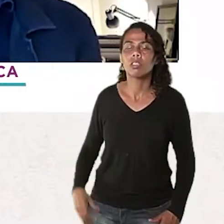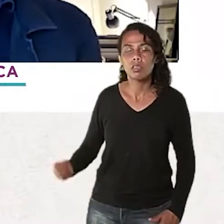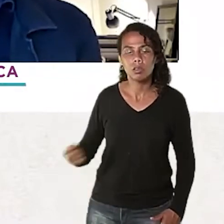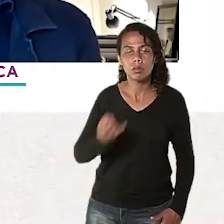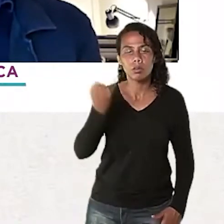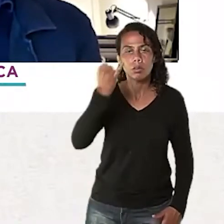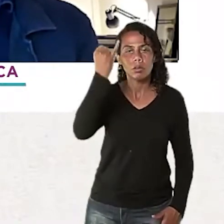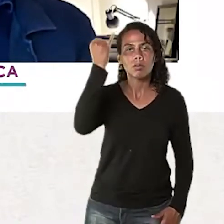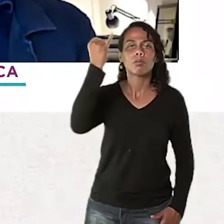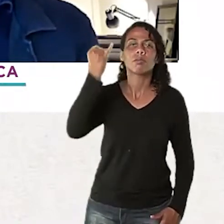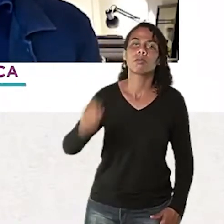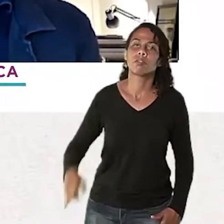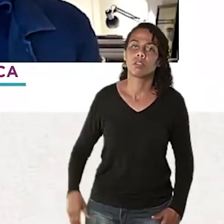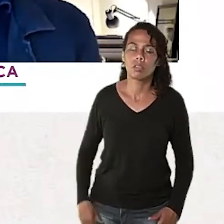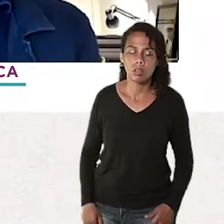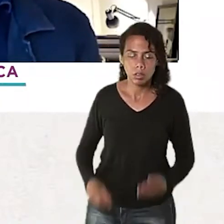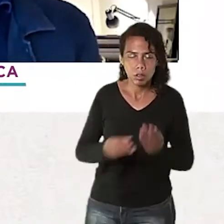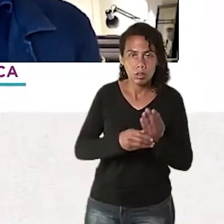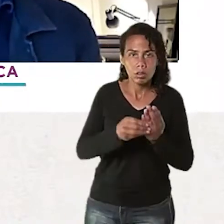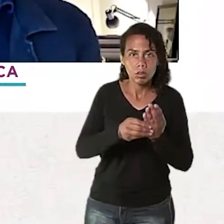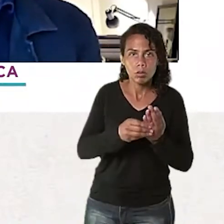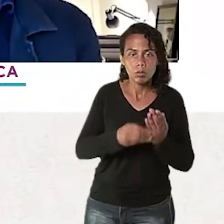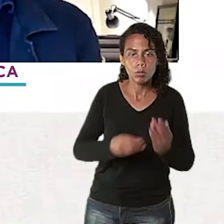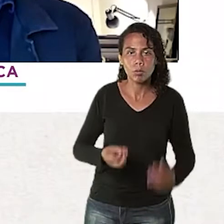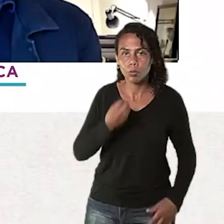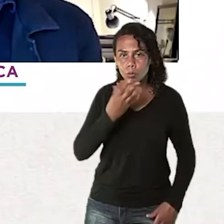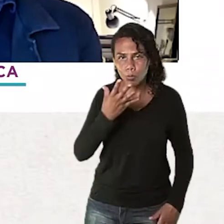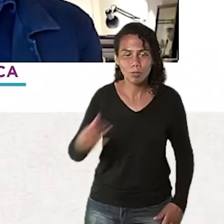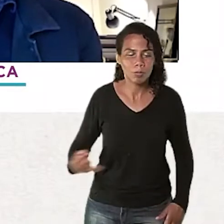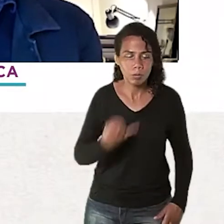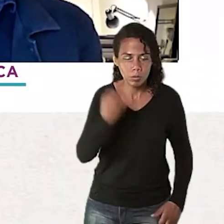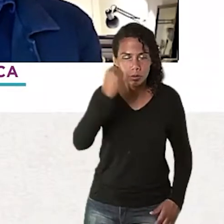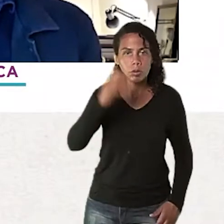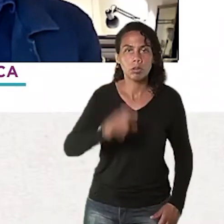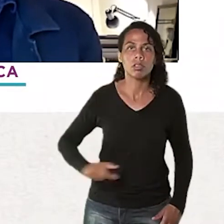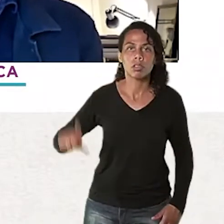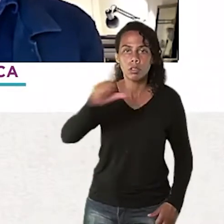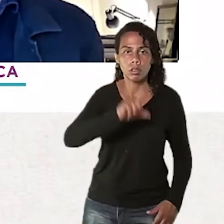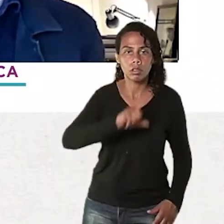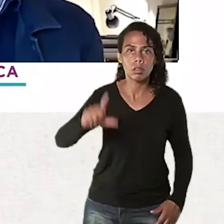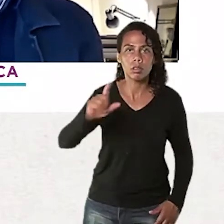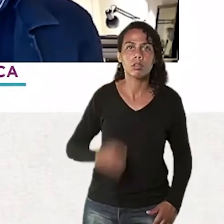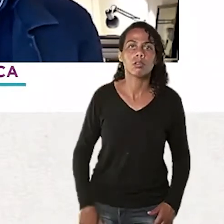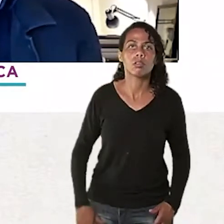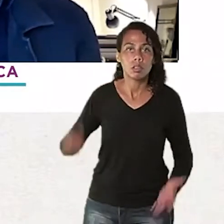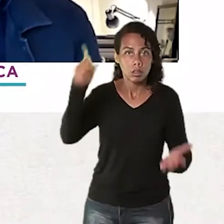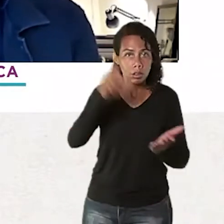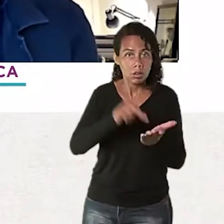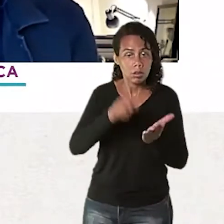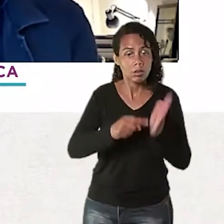mas por sorte e para nossa sorte dos brasileiros que amam essa editora,